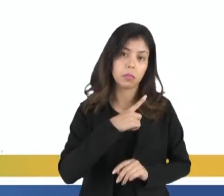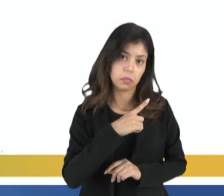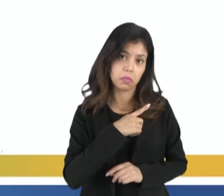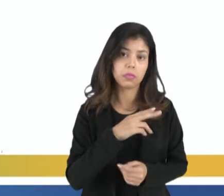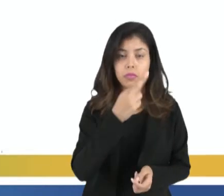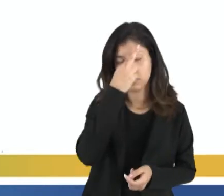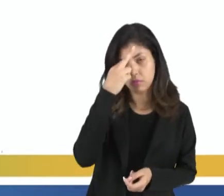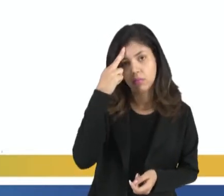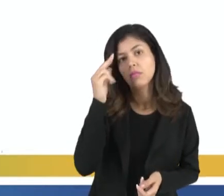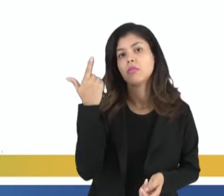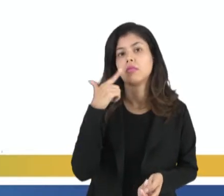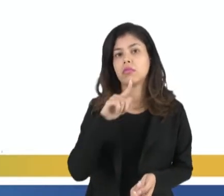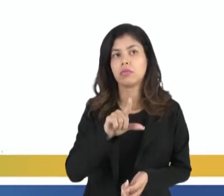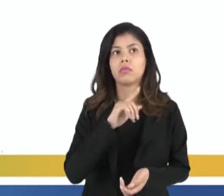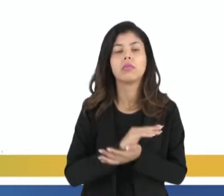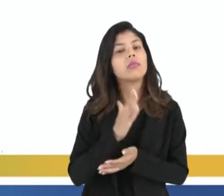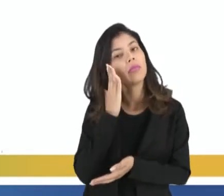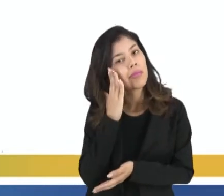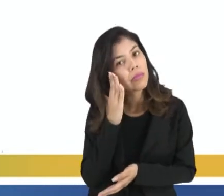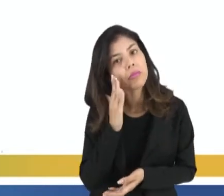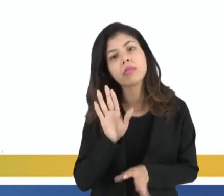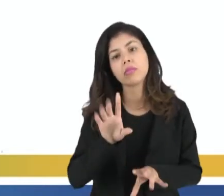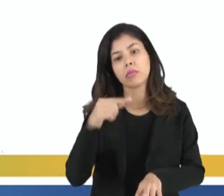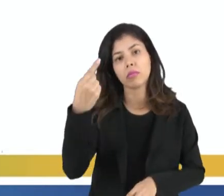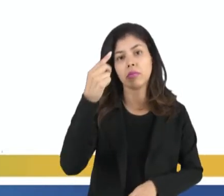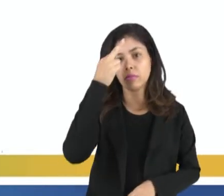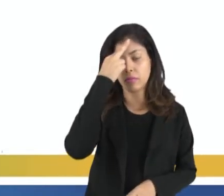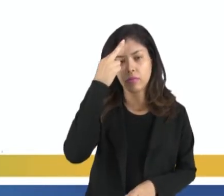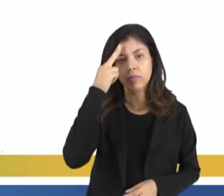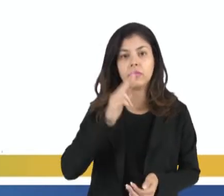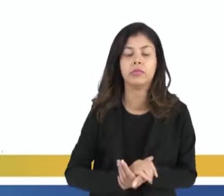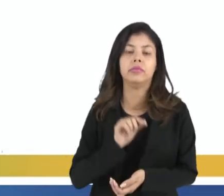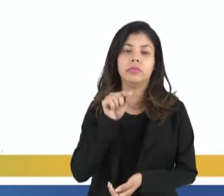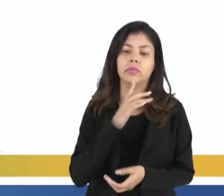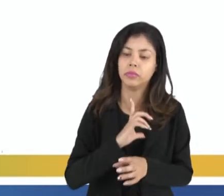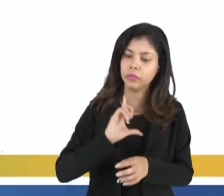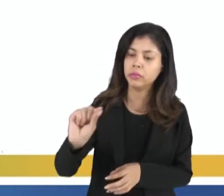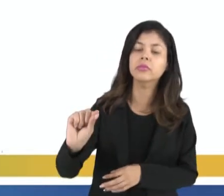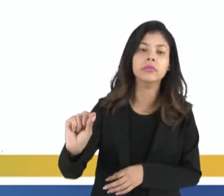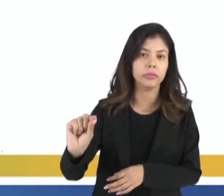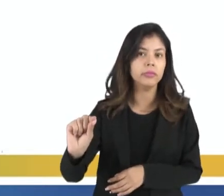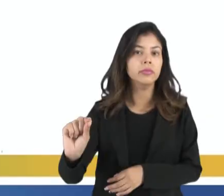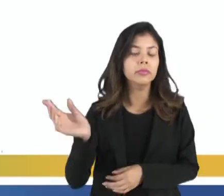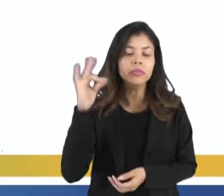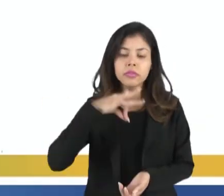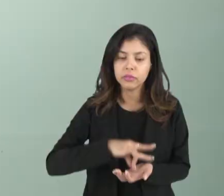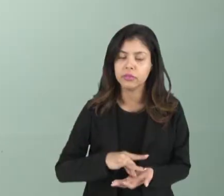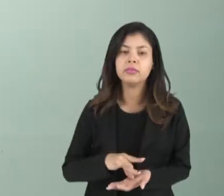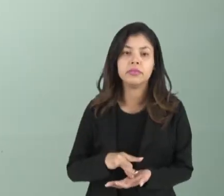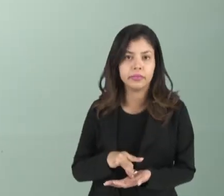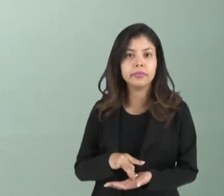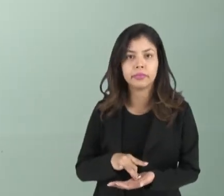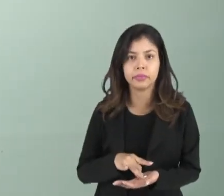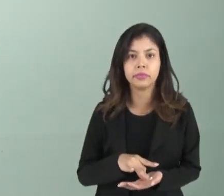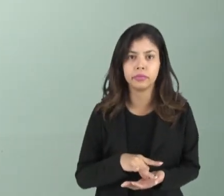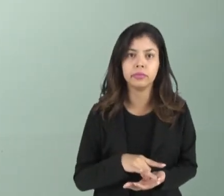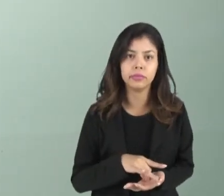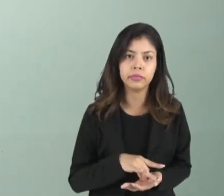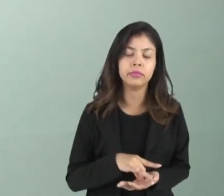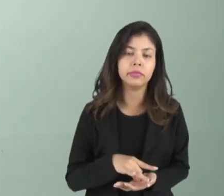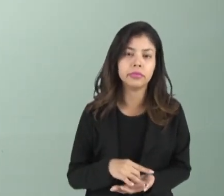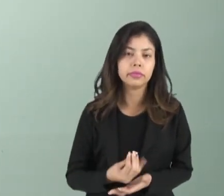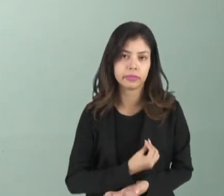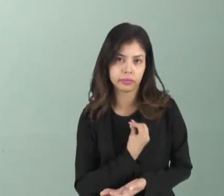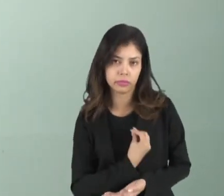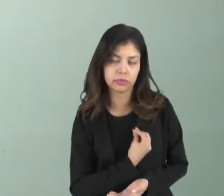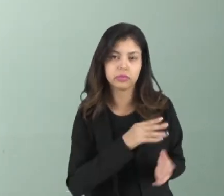história, para que você consiga entender aquela história. Então você sai aqui da sua realidade, né, da sua